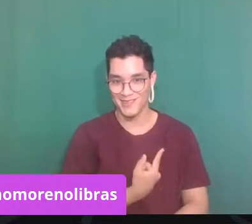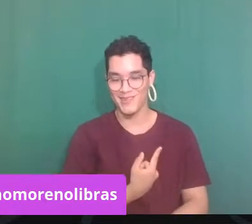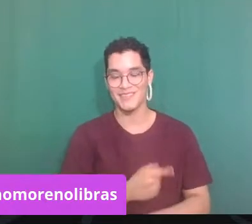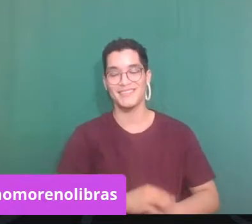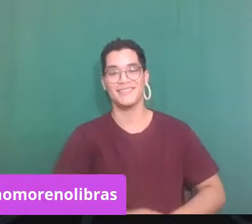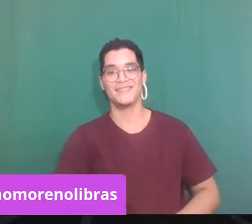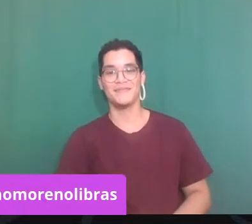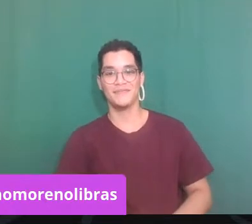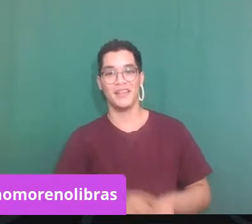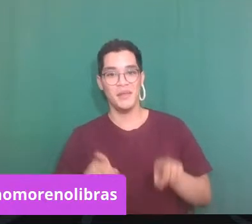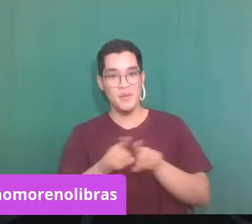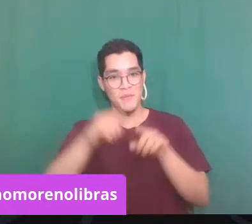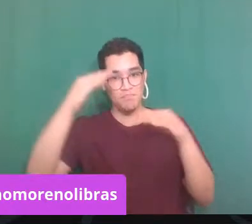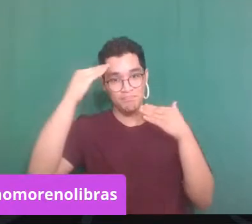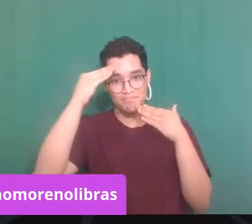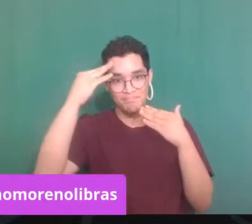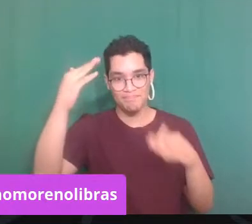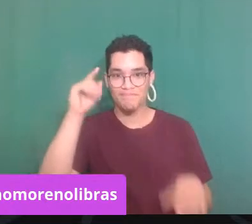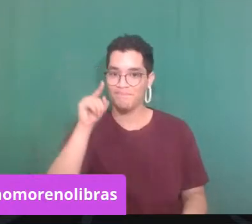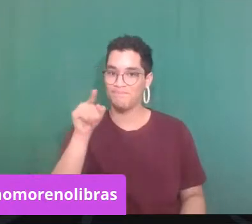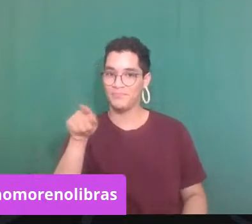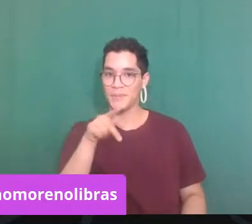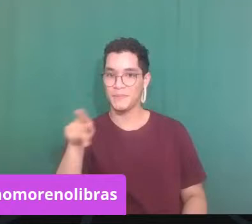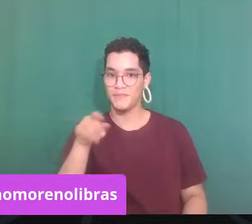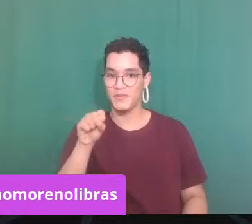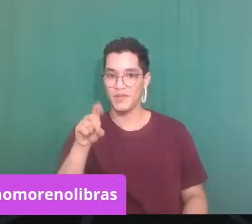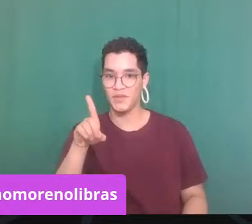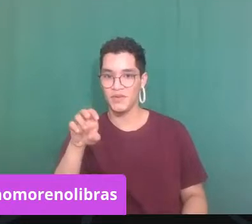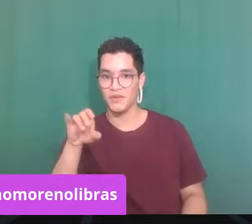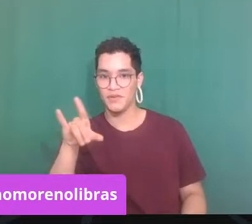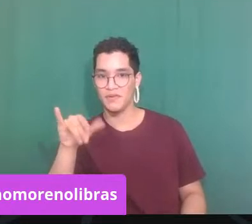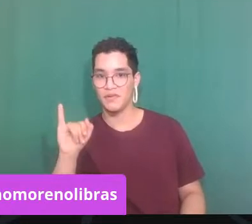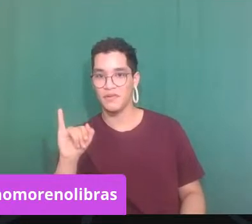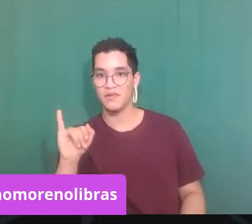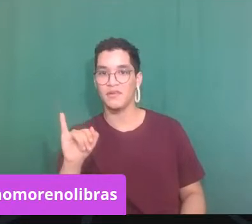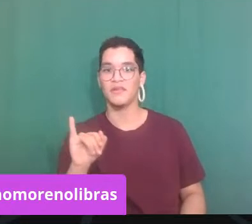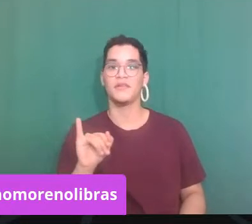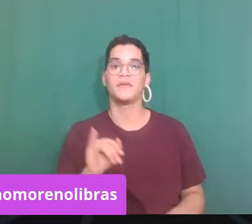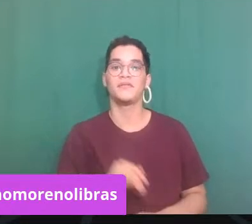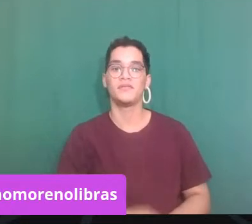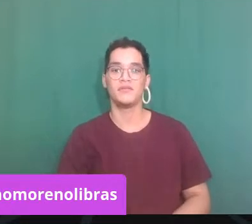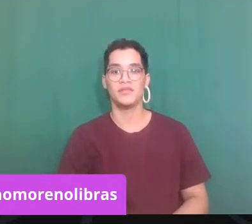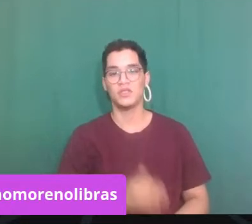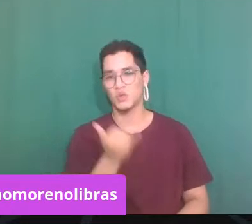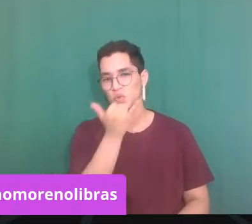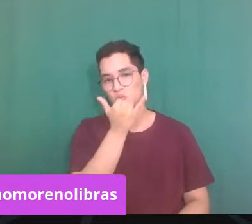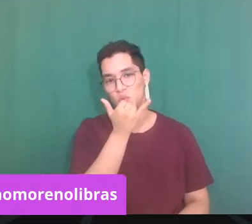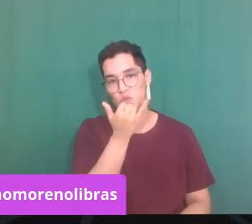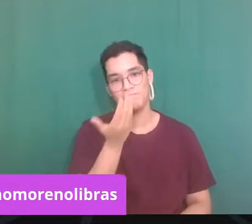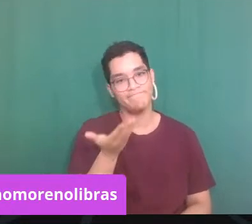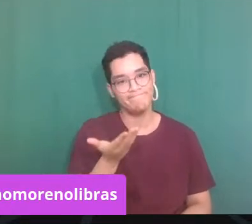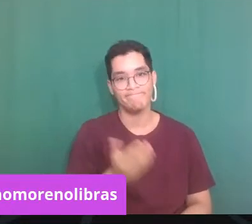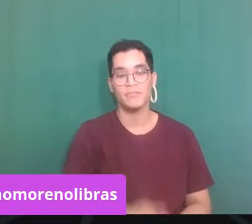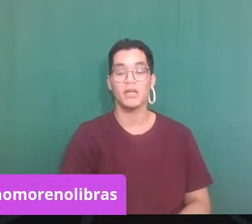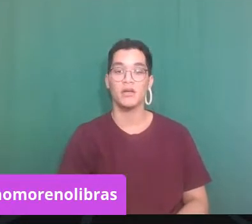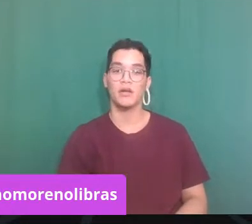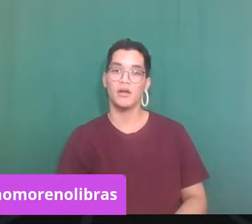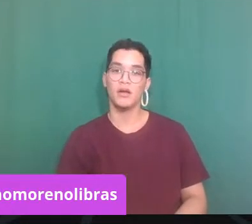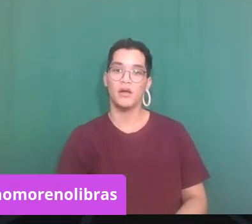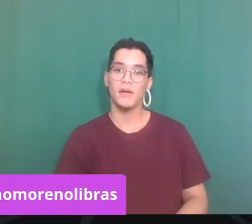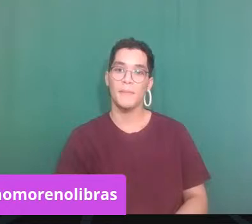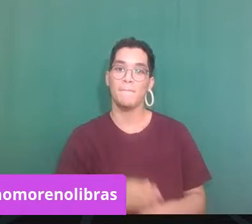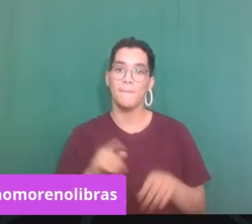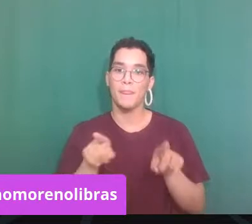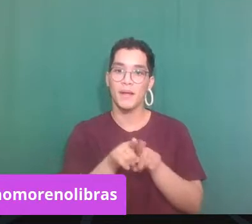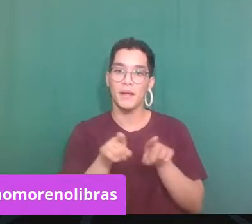e saudando a senhora. Nós pedimos desculpa por isso, por ela não estar hoje. E aproveito o momento também para